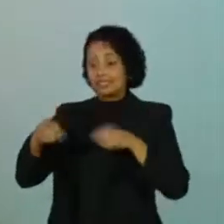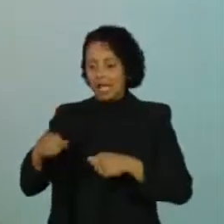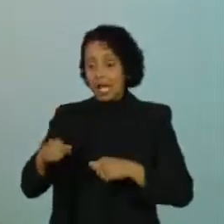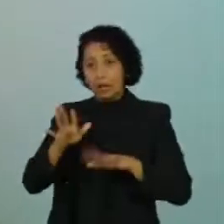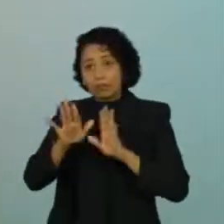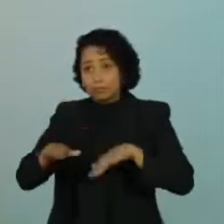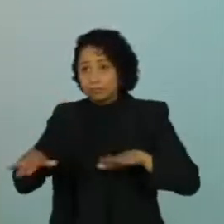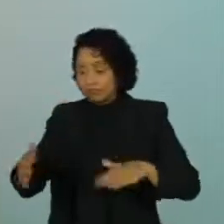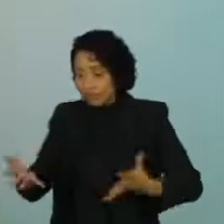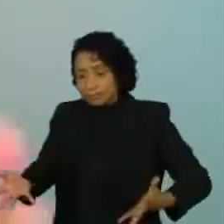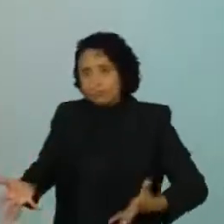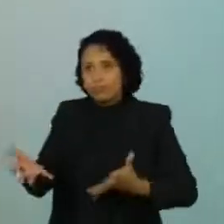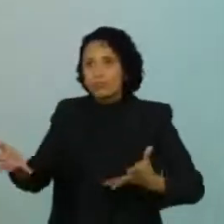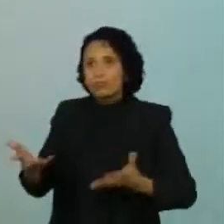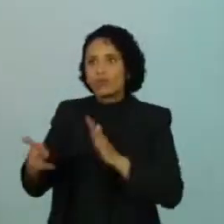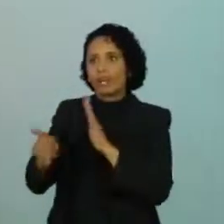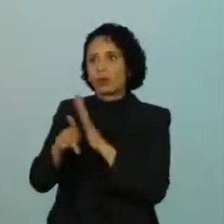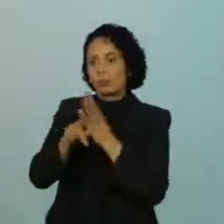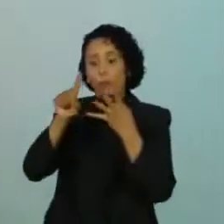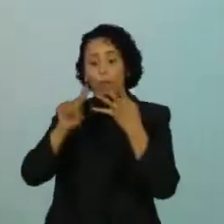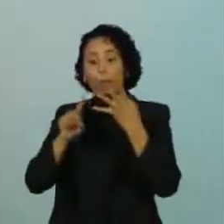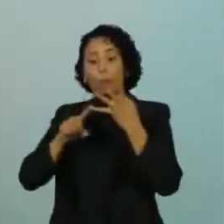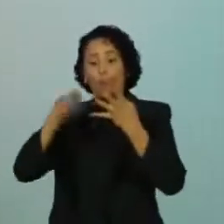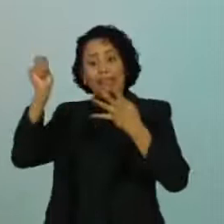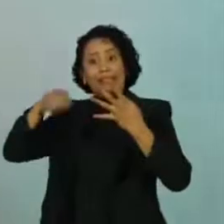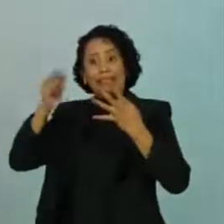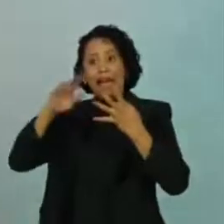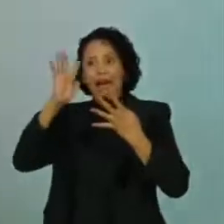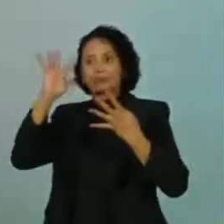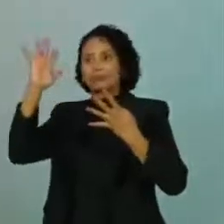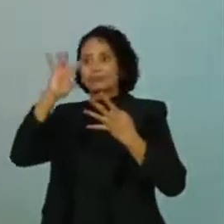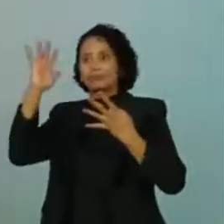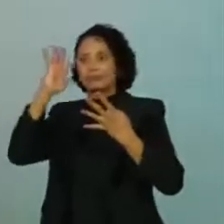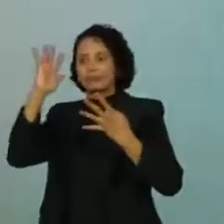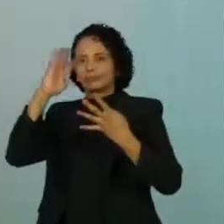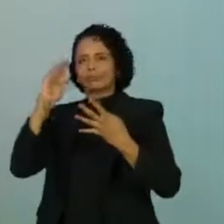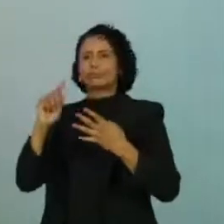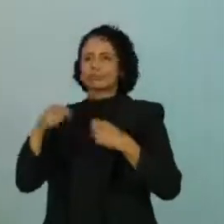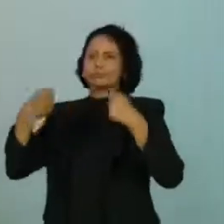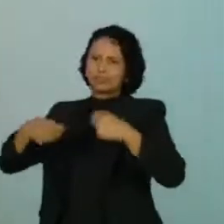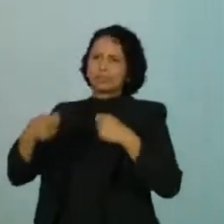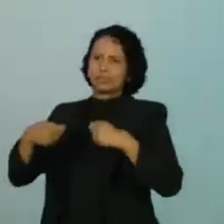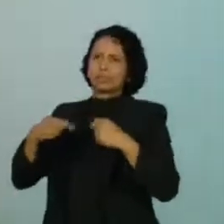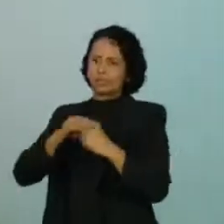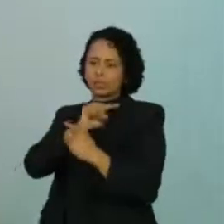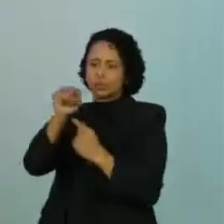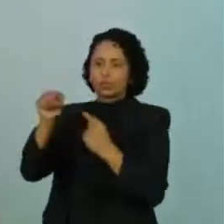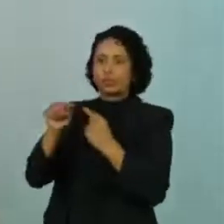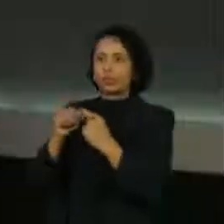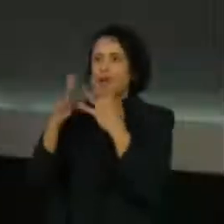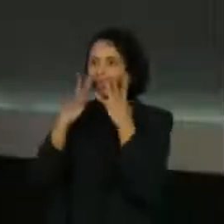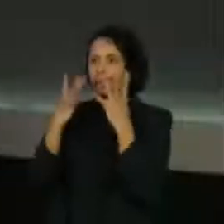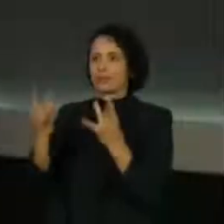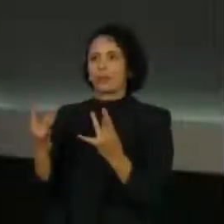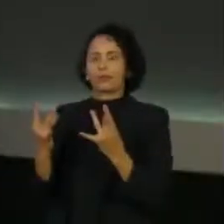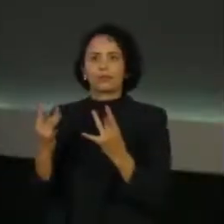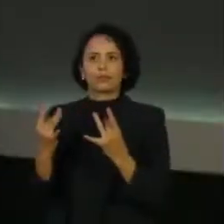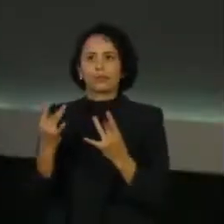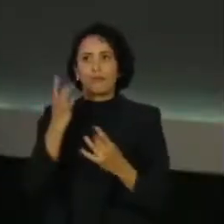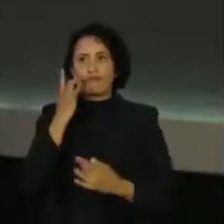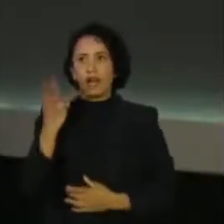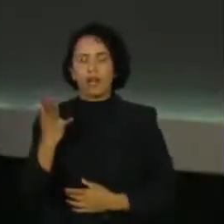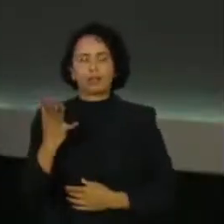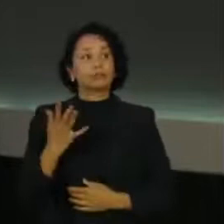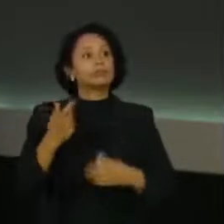de despesas. Então a gente precisa ter esse ponto e atenção, e aí fica muito mais fácil. E é